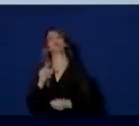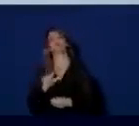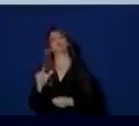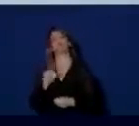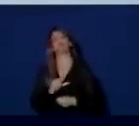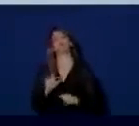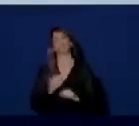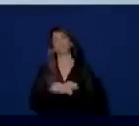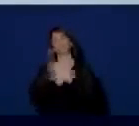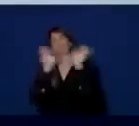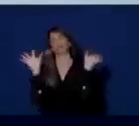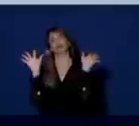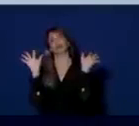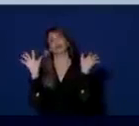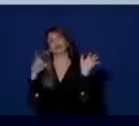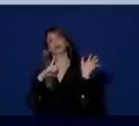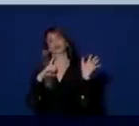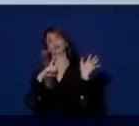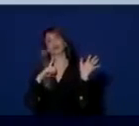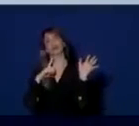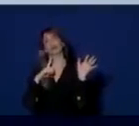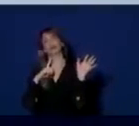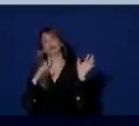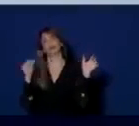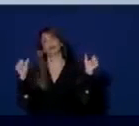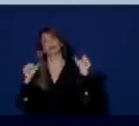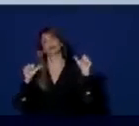há sinais de esgotamento